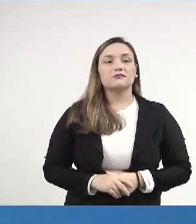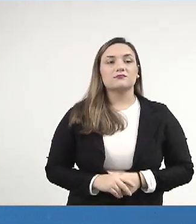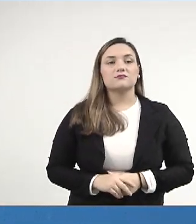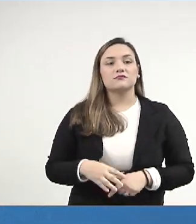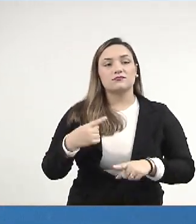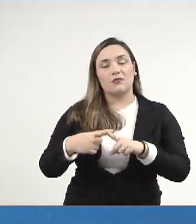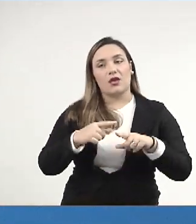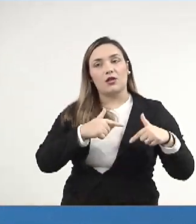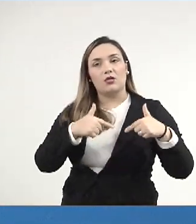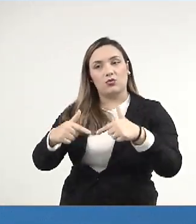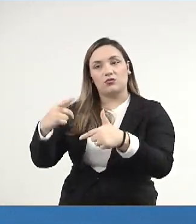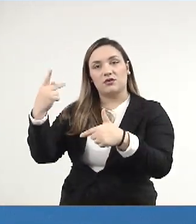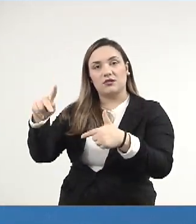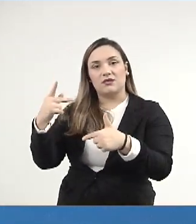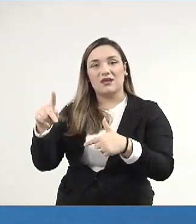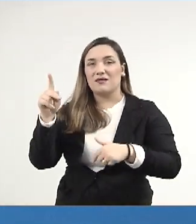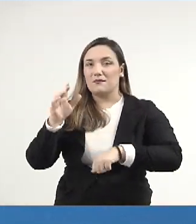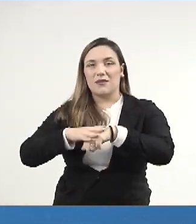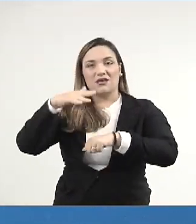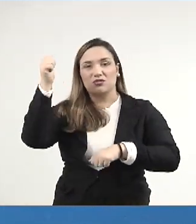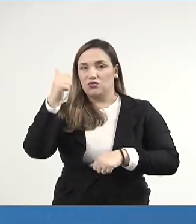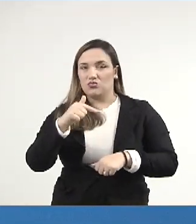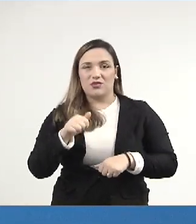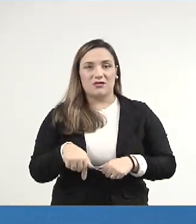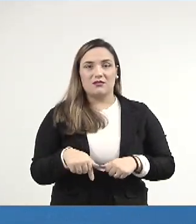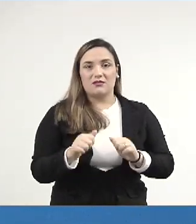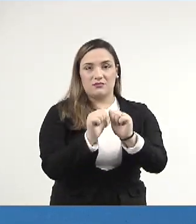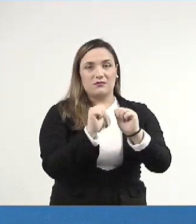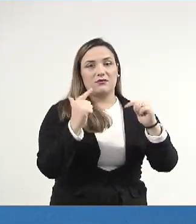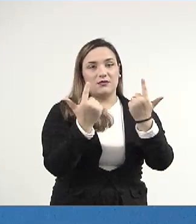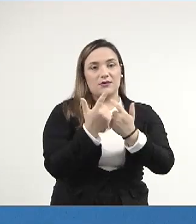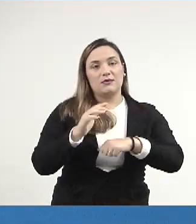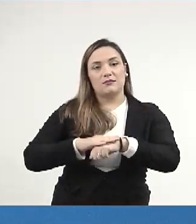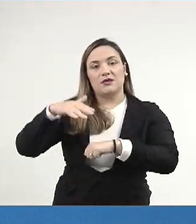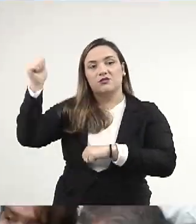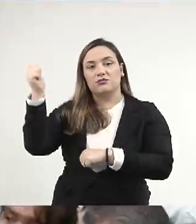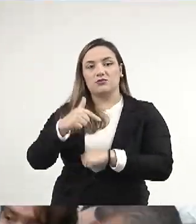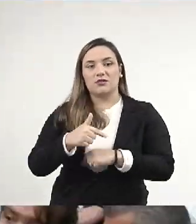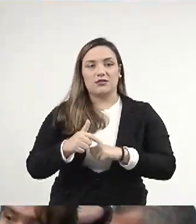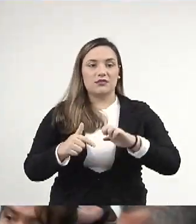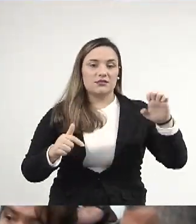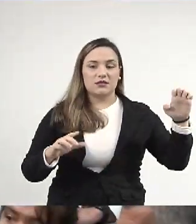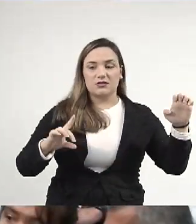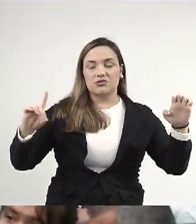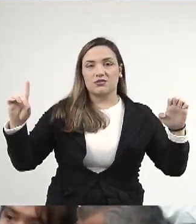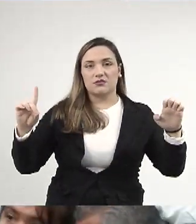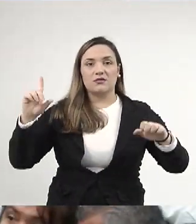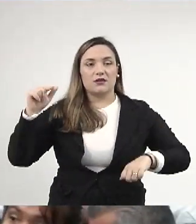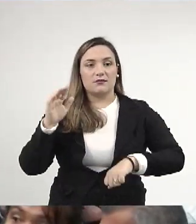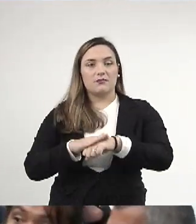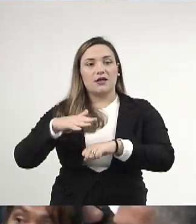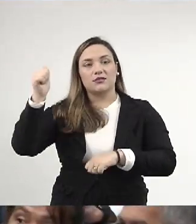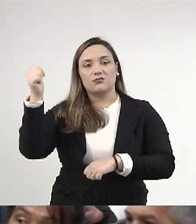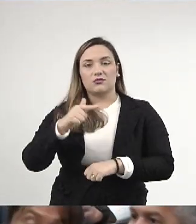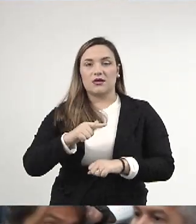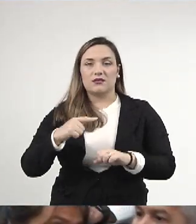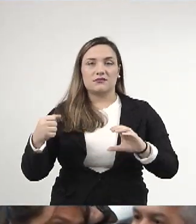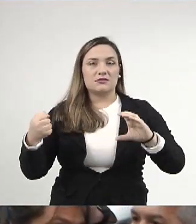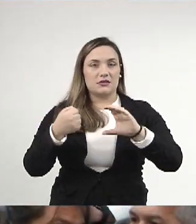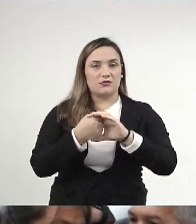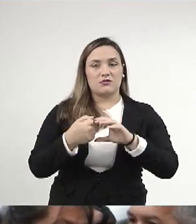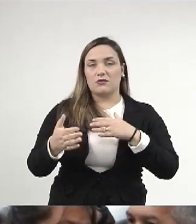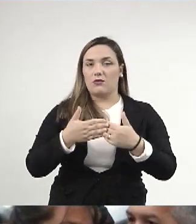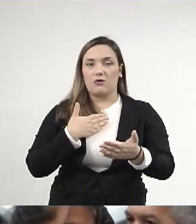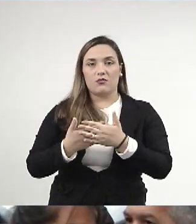é maior do que esse plenário, é maior do que a esquerda, é maior do que a direita, é maior do que o centro, é maior